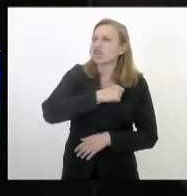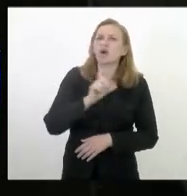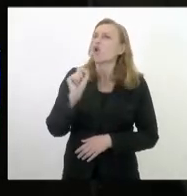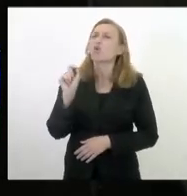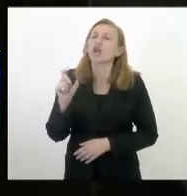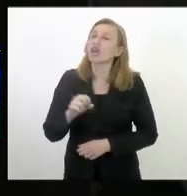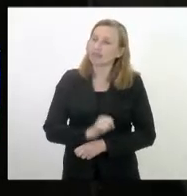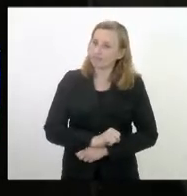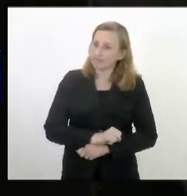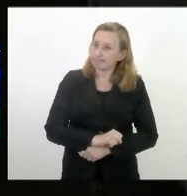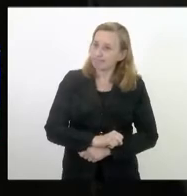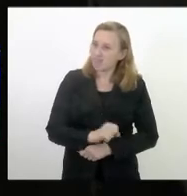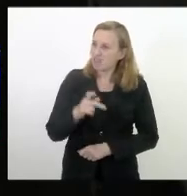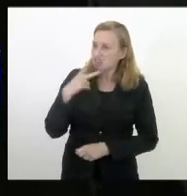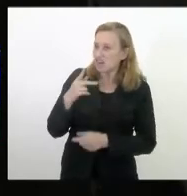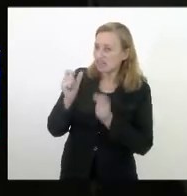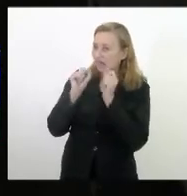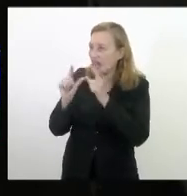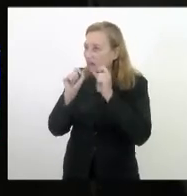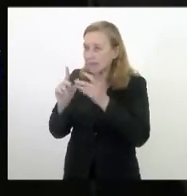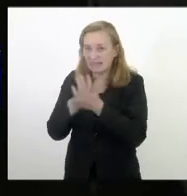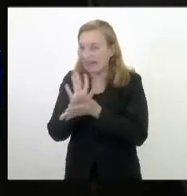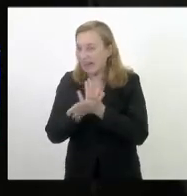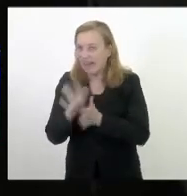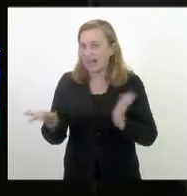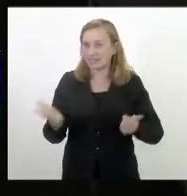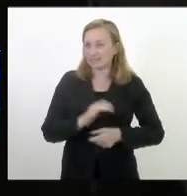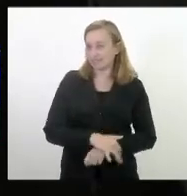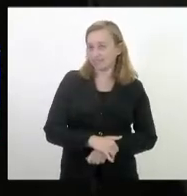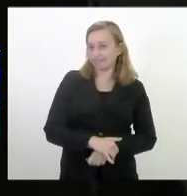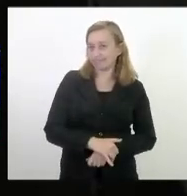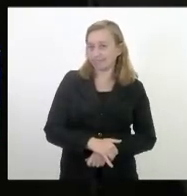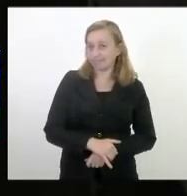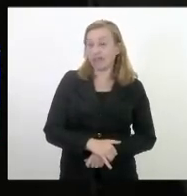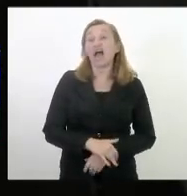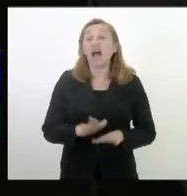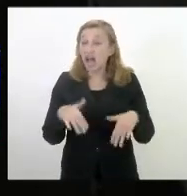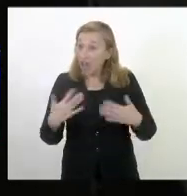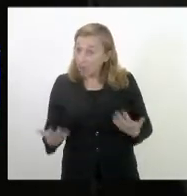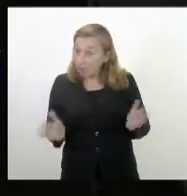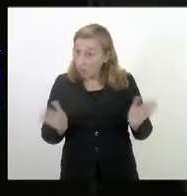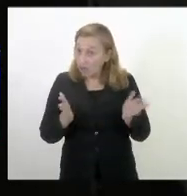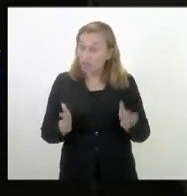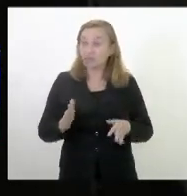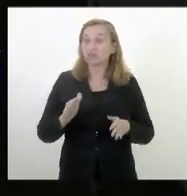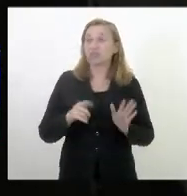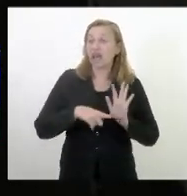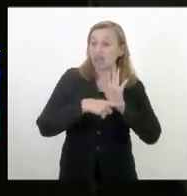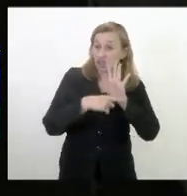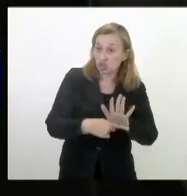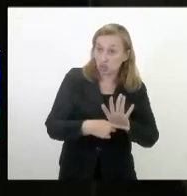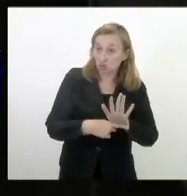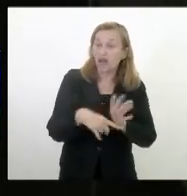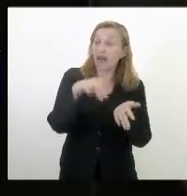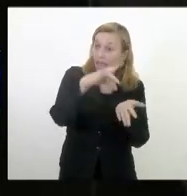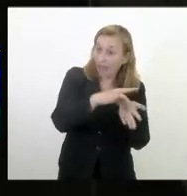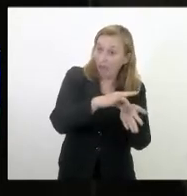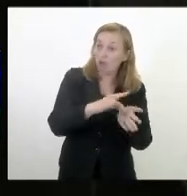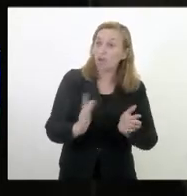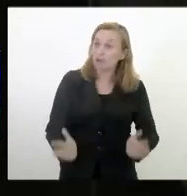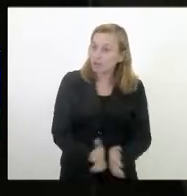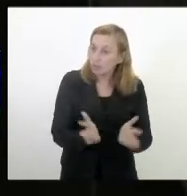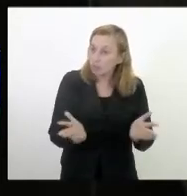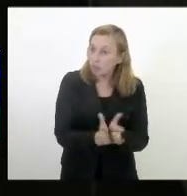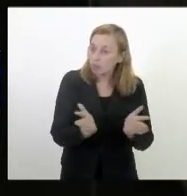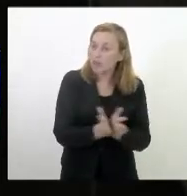Ninguém questiona. Quando é benefício fiscal, ninguém questiona. Agora, quando é assistencialismo real, para poder atender os mais necessitados, os